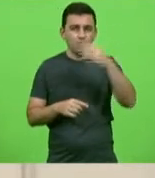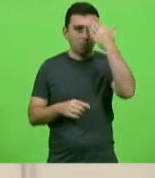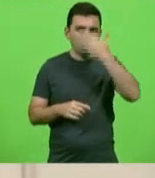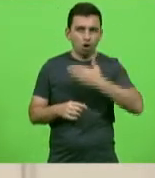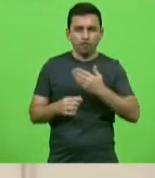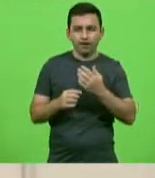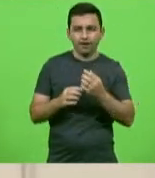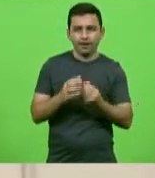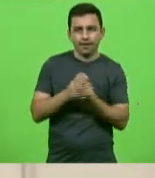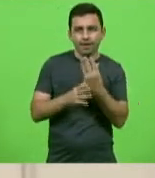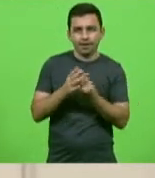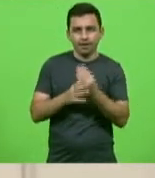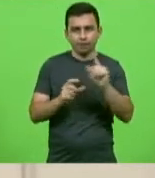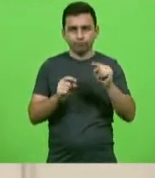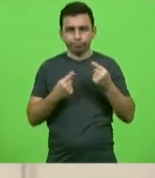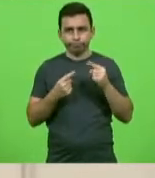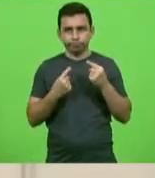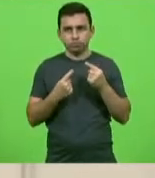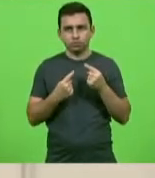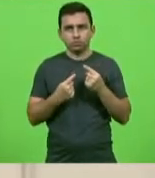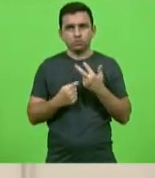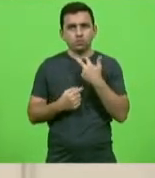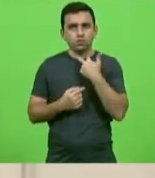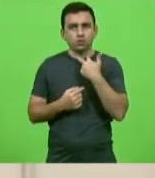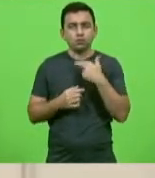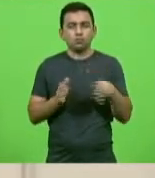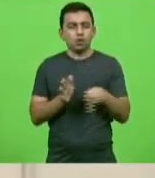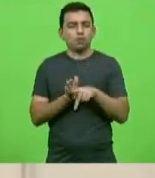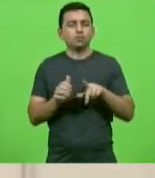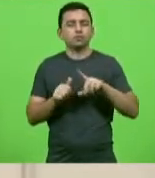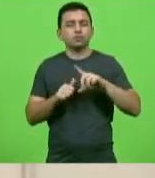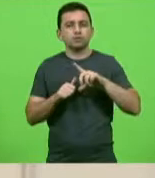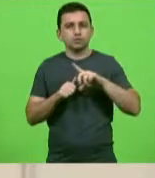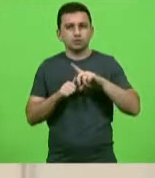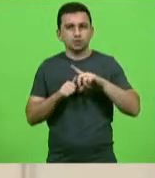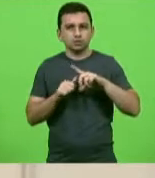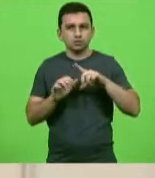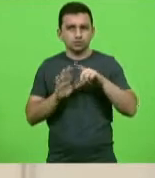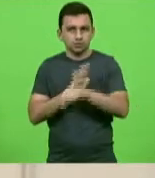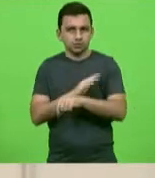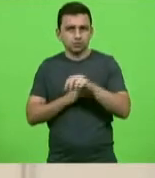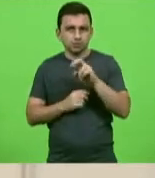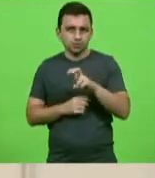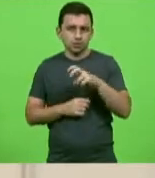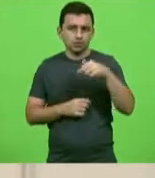si, previsto no artigo 5º, incisos 57